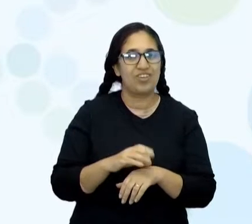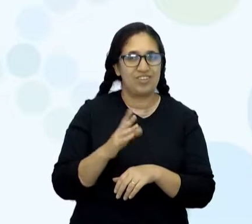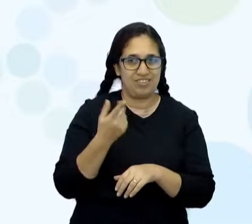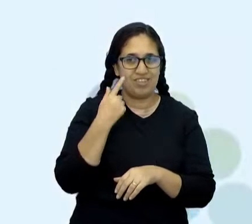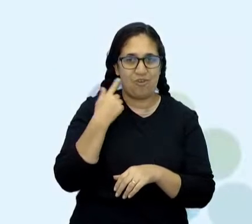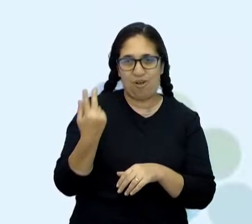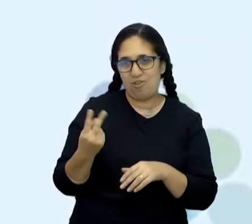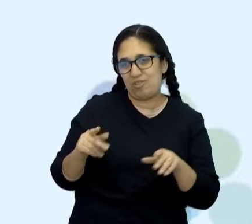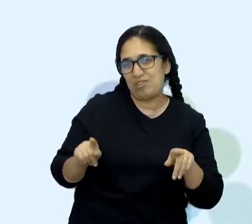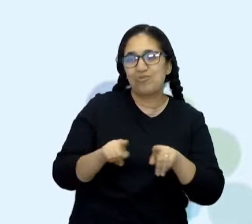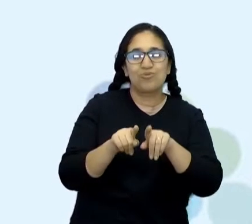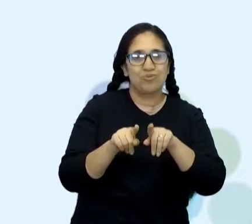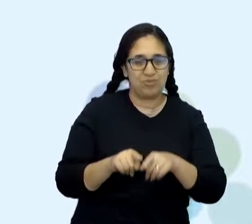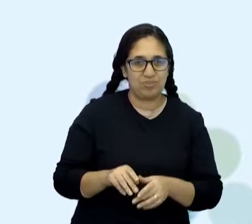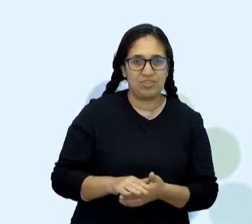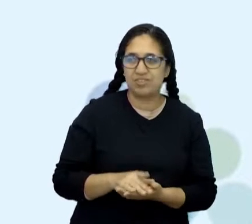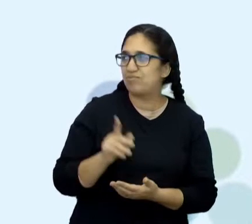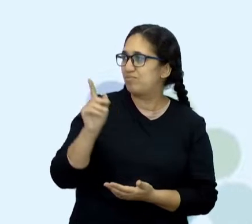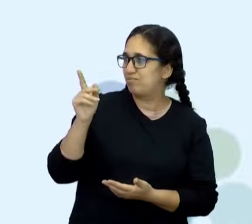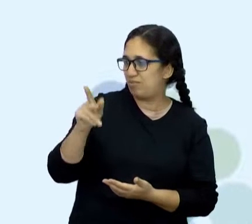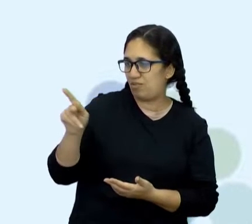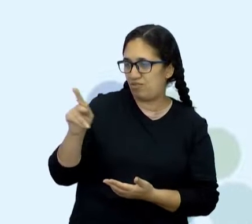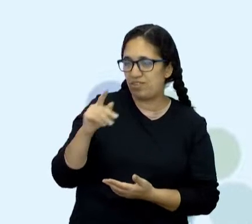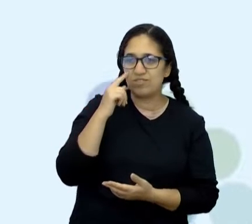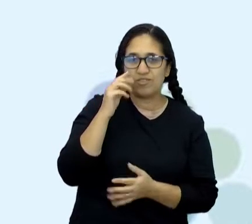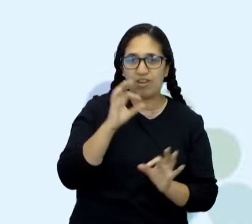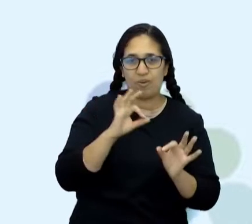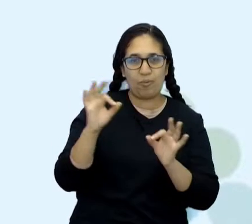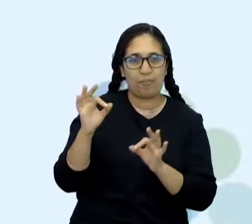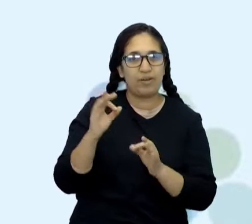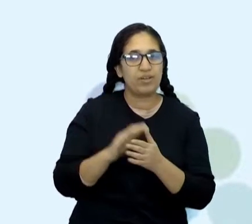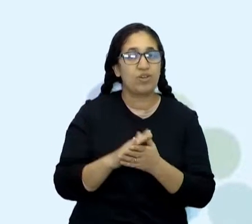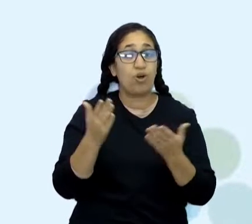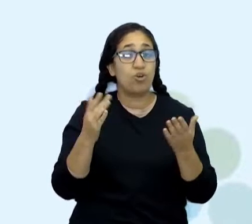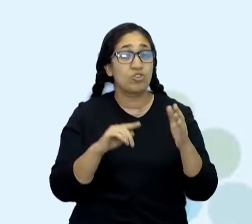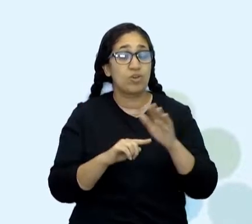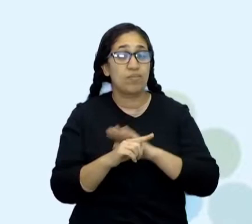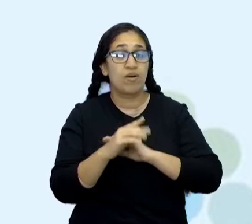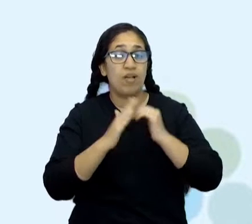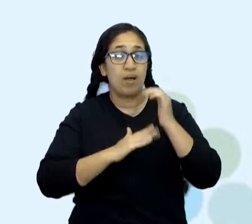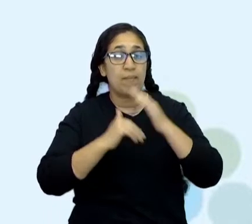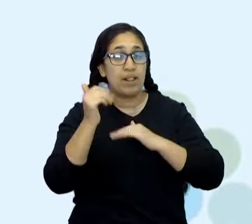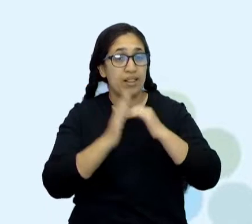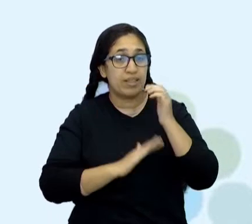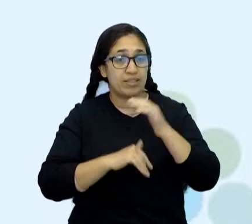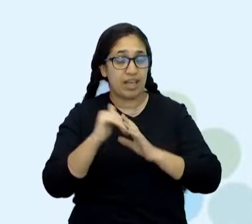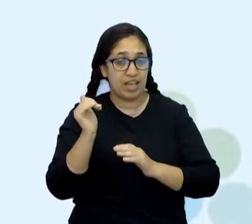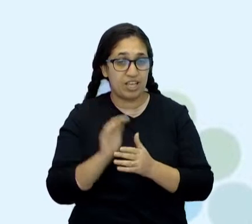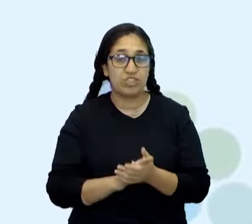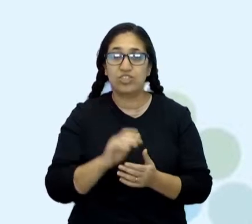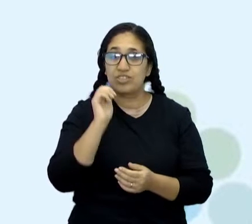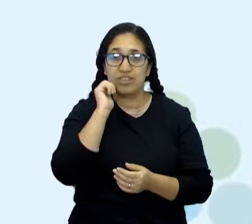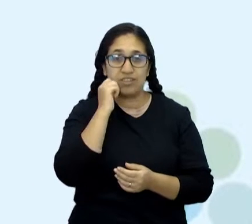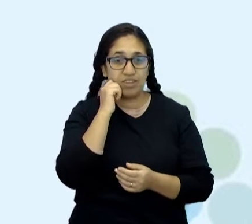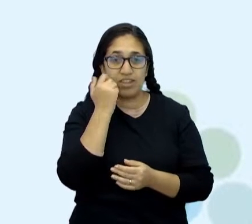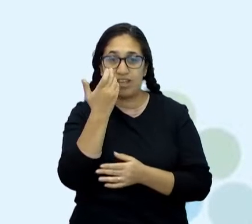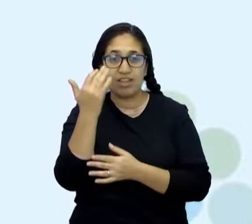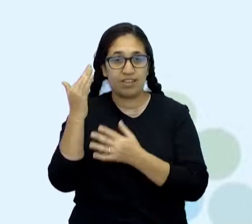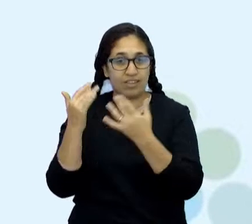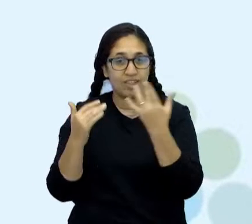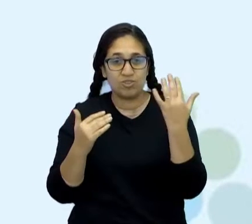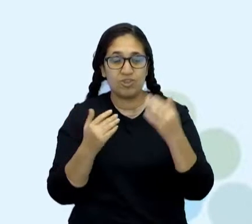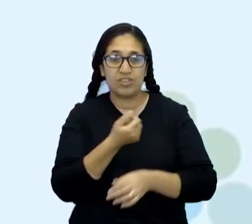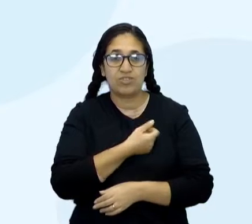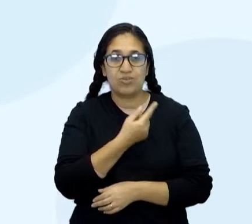aula em duas, tá certo? Para você, professor que nos acompanha, nós estamos aprofundando as habilidades de ciências da natureza, números